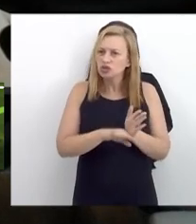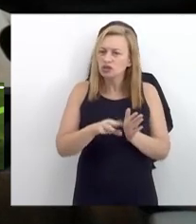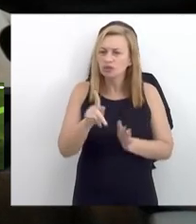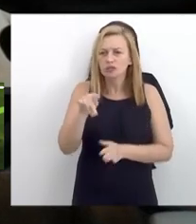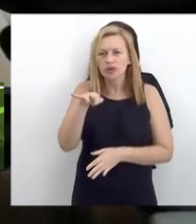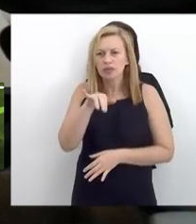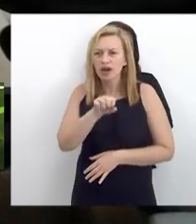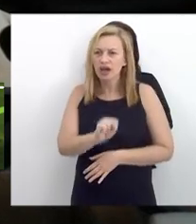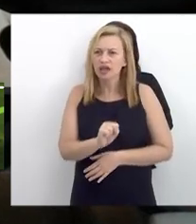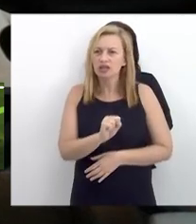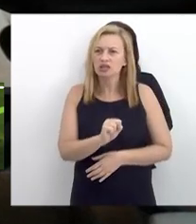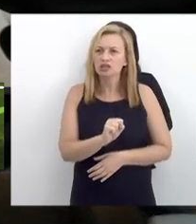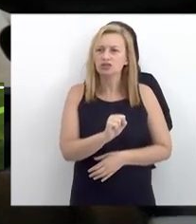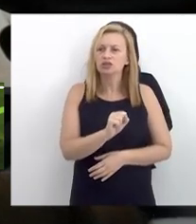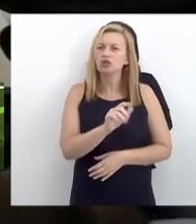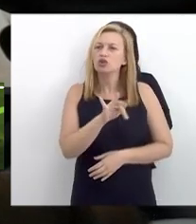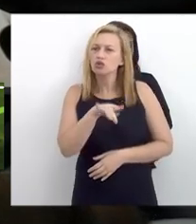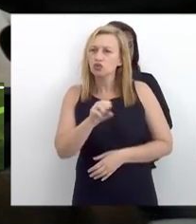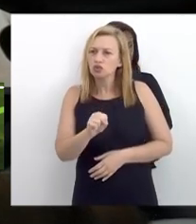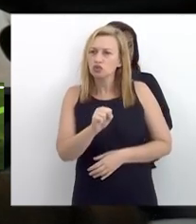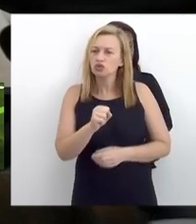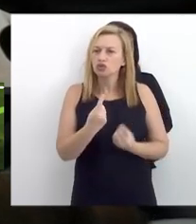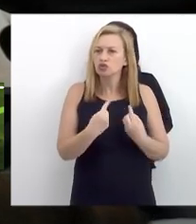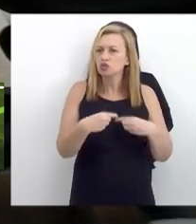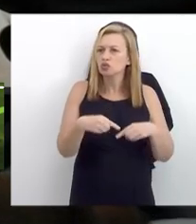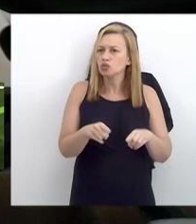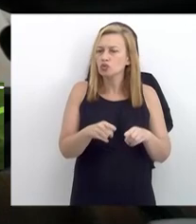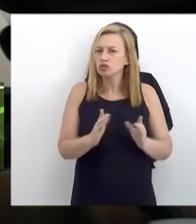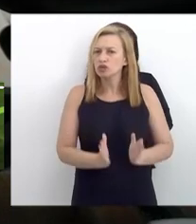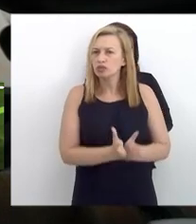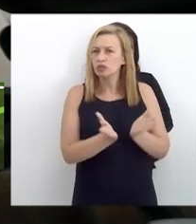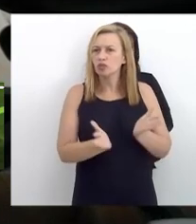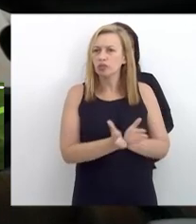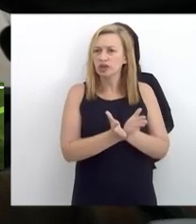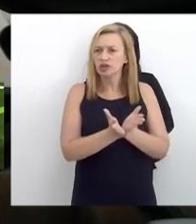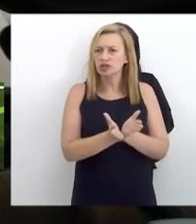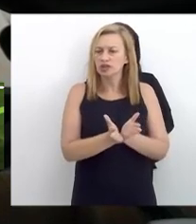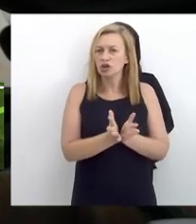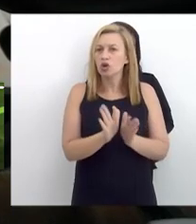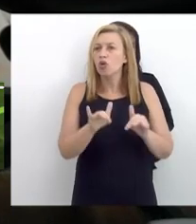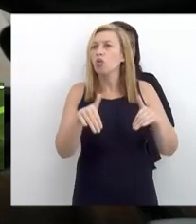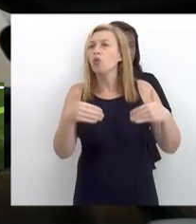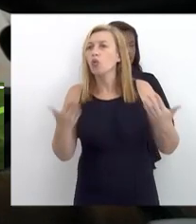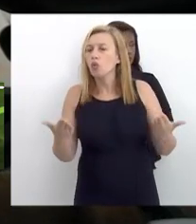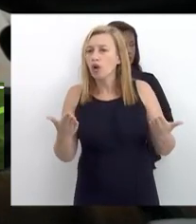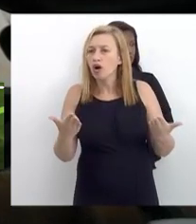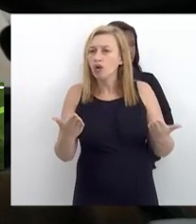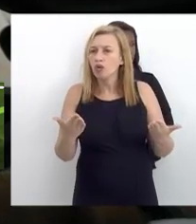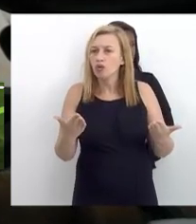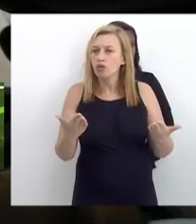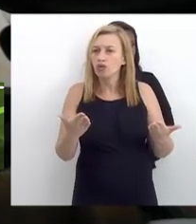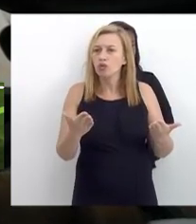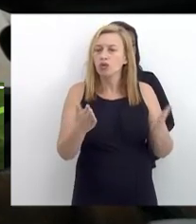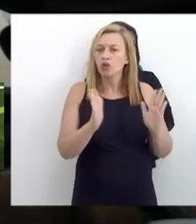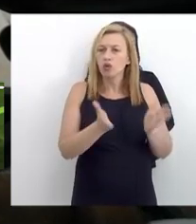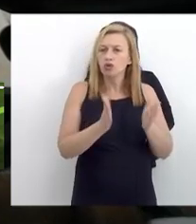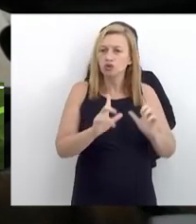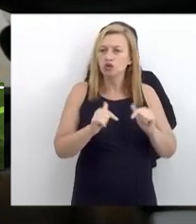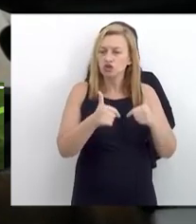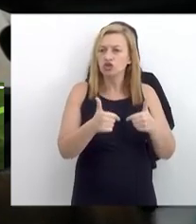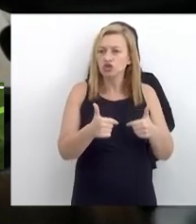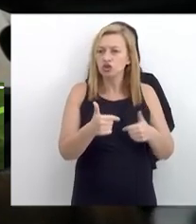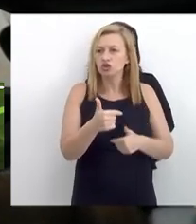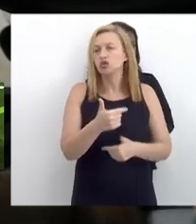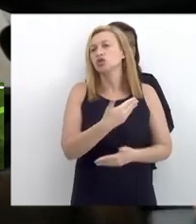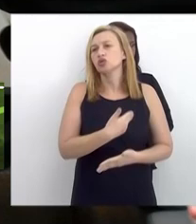primárias, fundos como esse de combate à pobreza, qual é a disposição do governo hoje de pagar